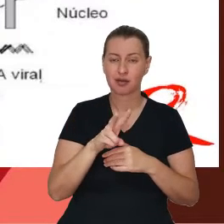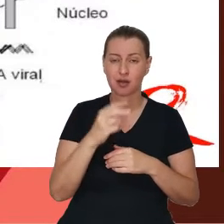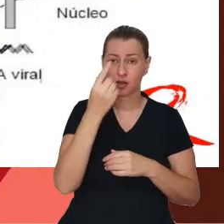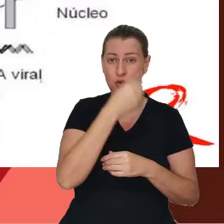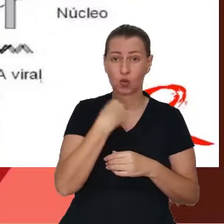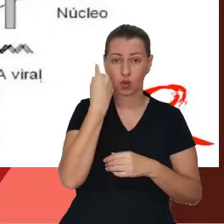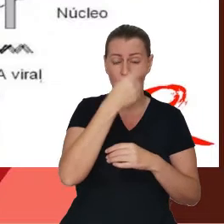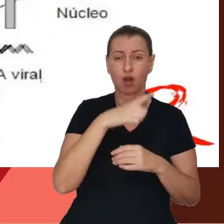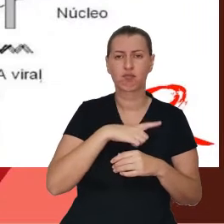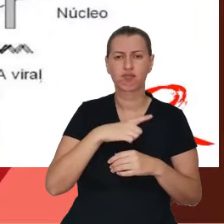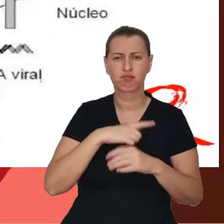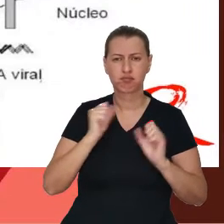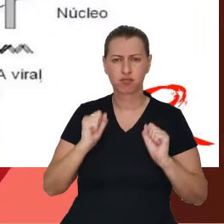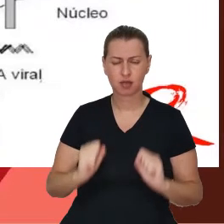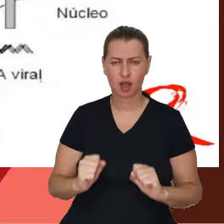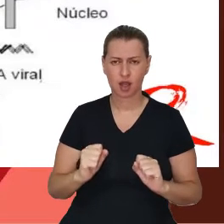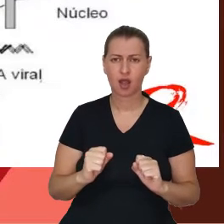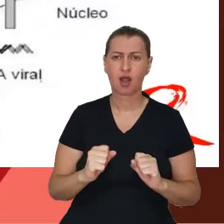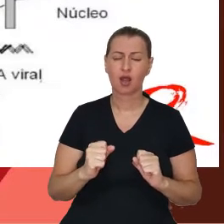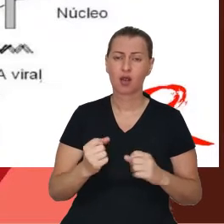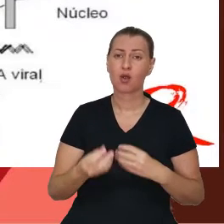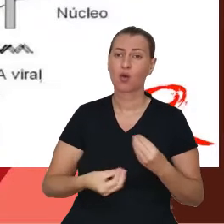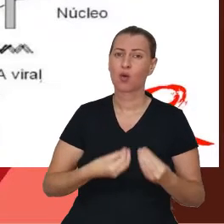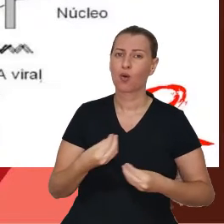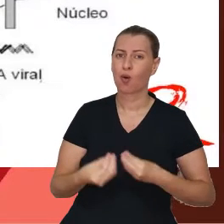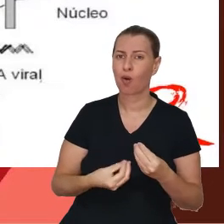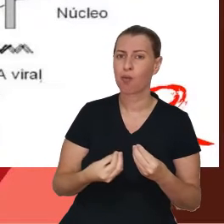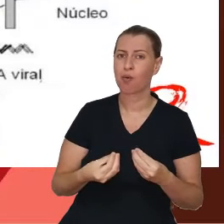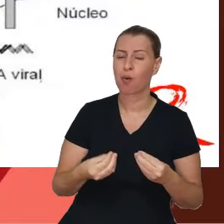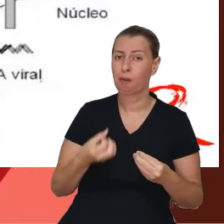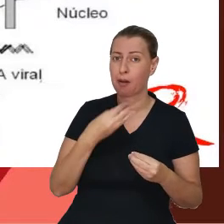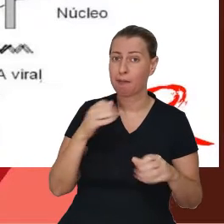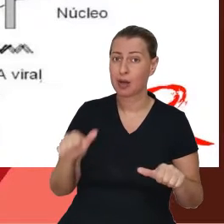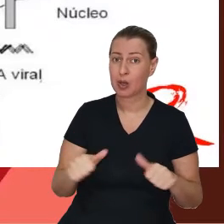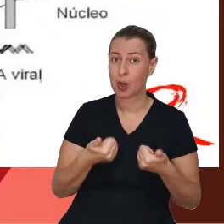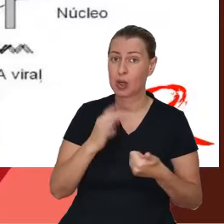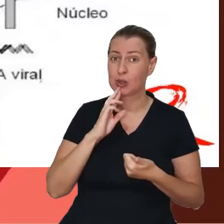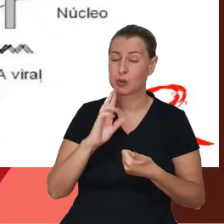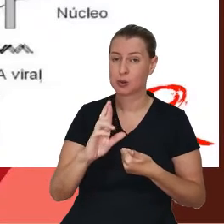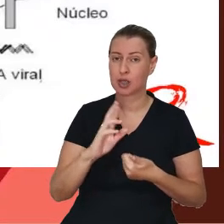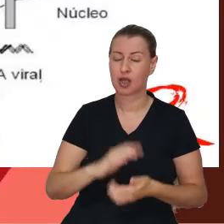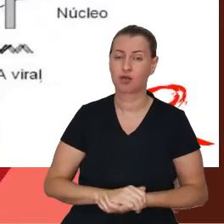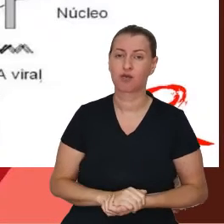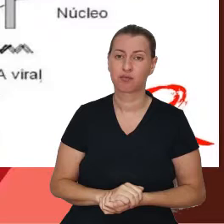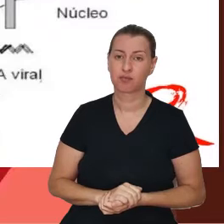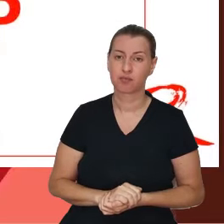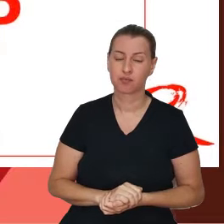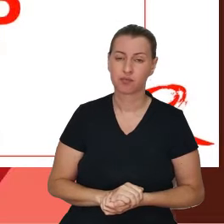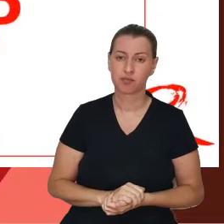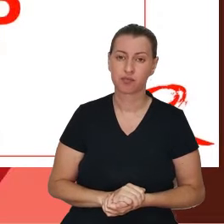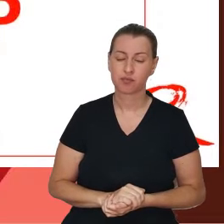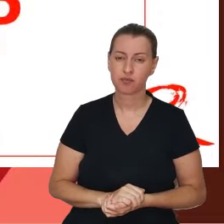eu ainda tenho uma eficiência boa.